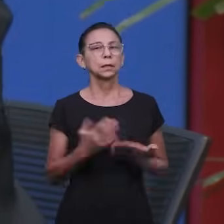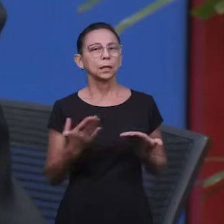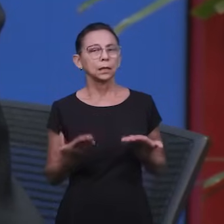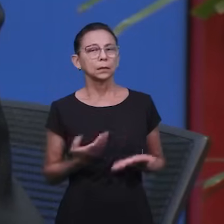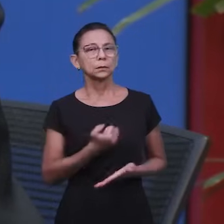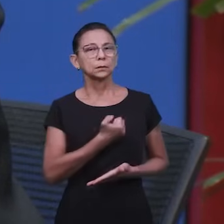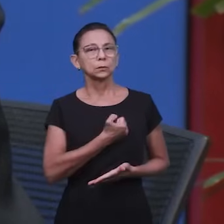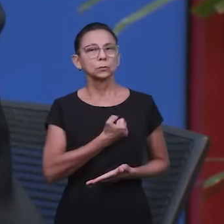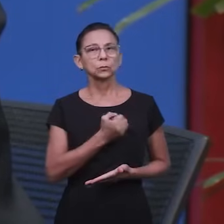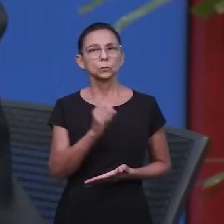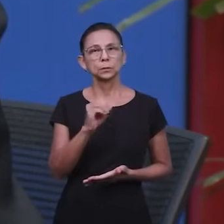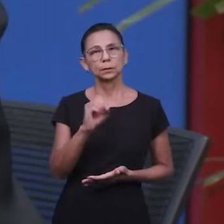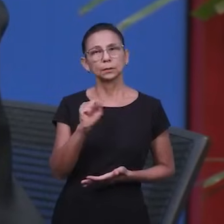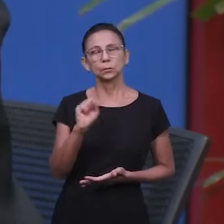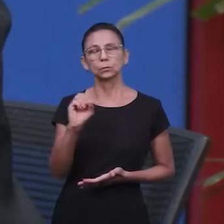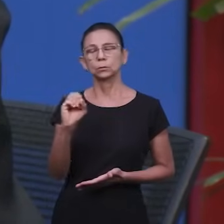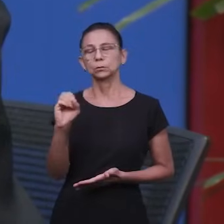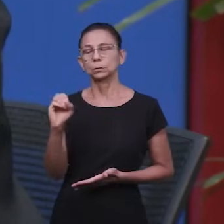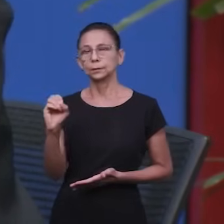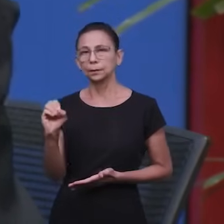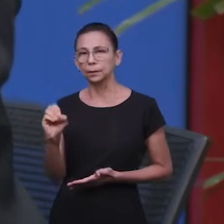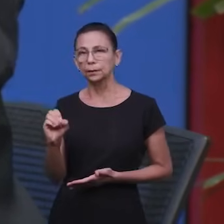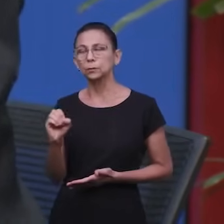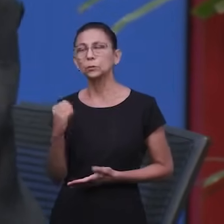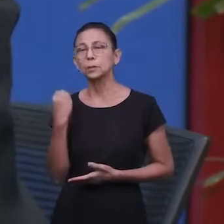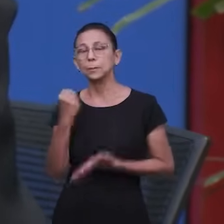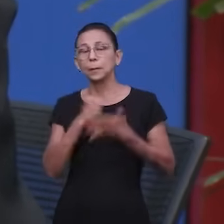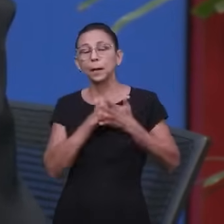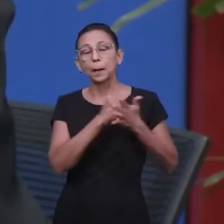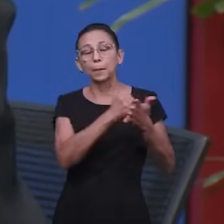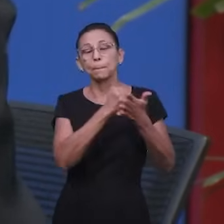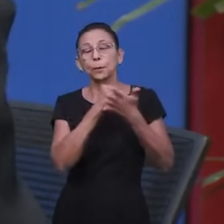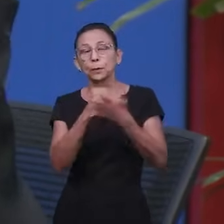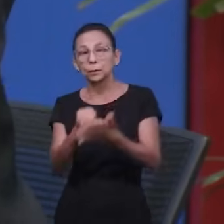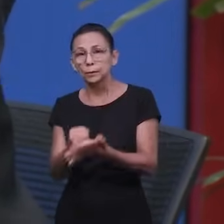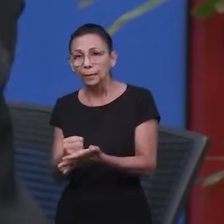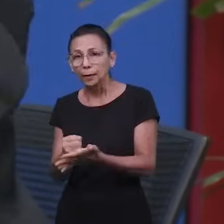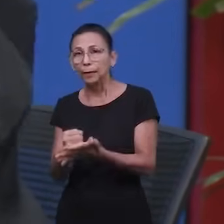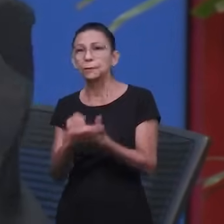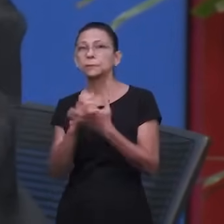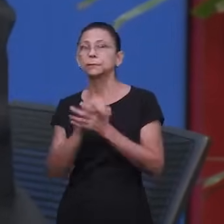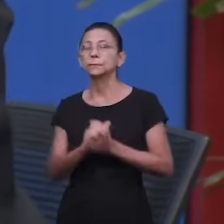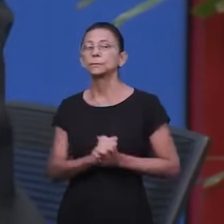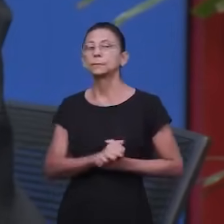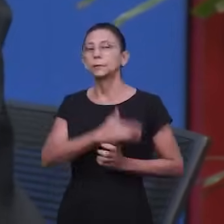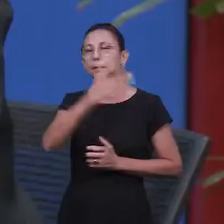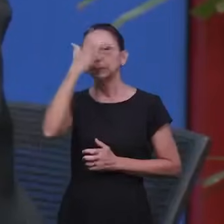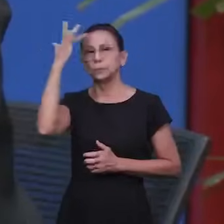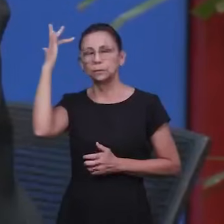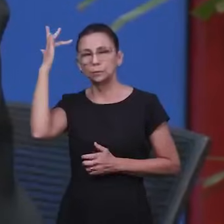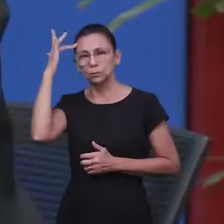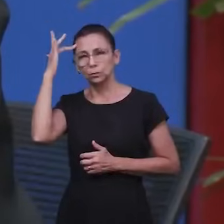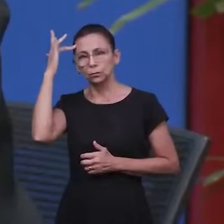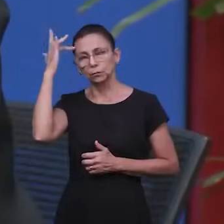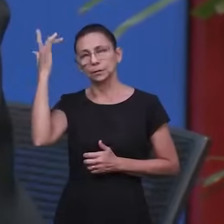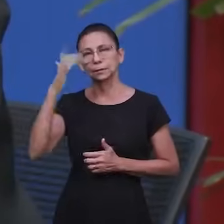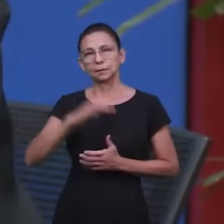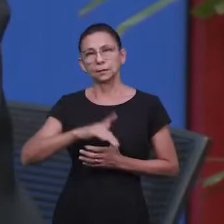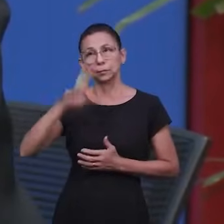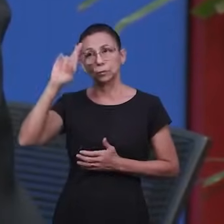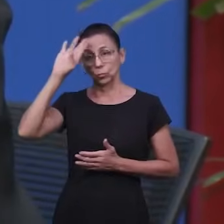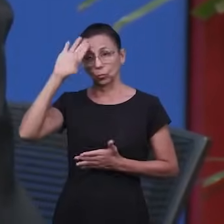Senhor nos confiou. Então, fica essa palavra. Nós estamos encerrando